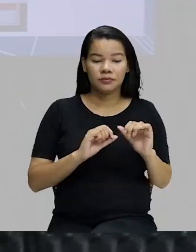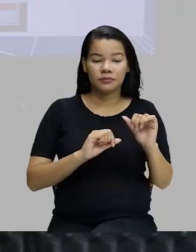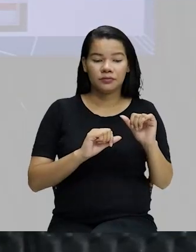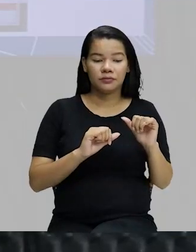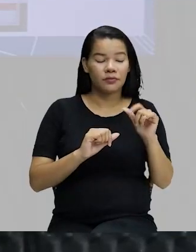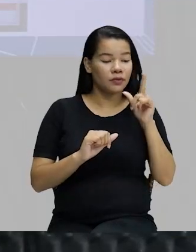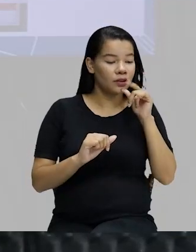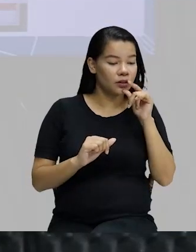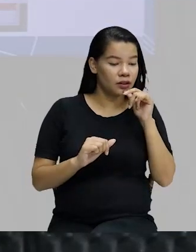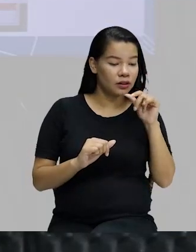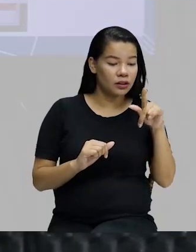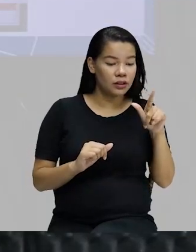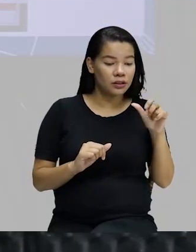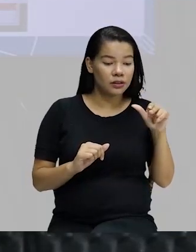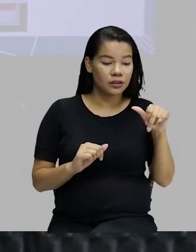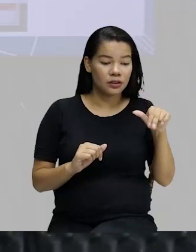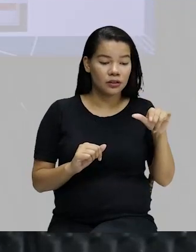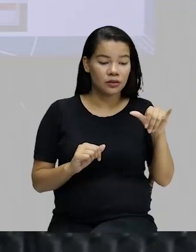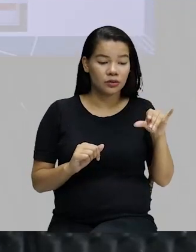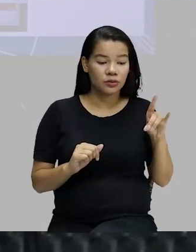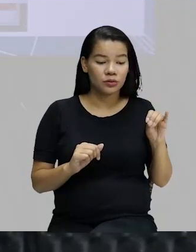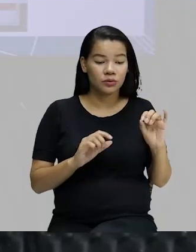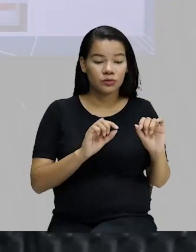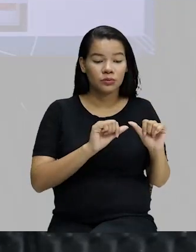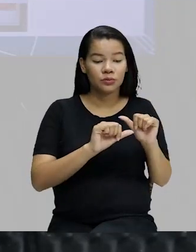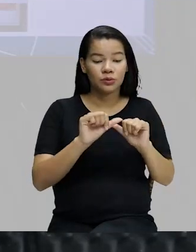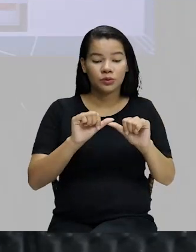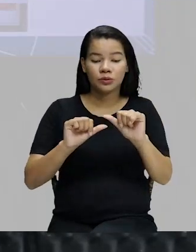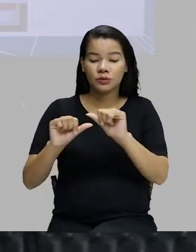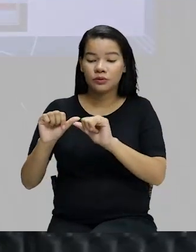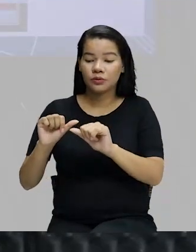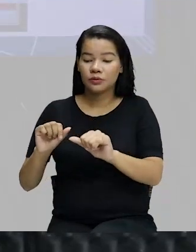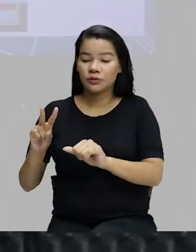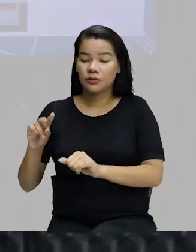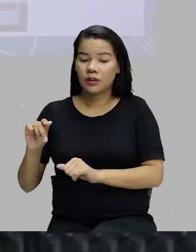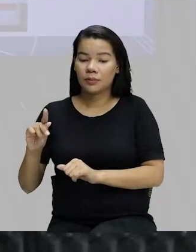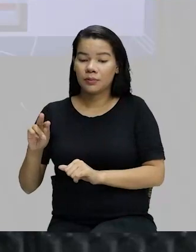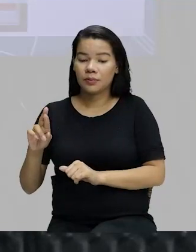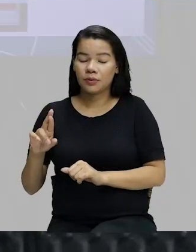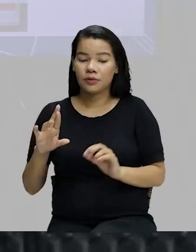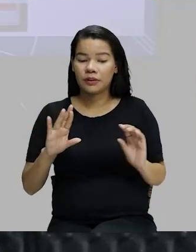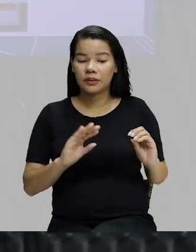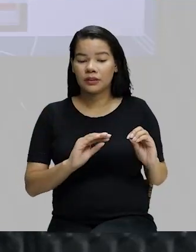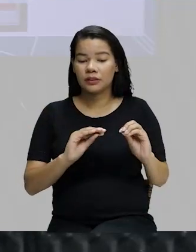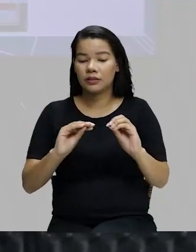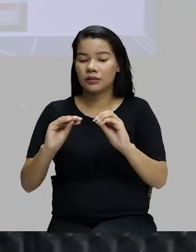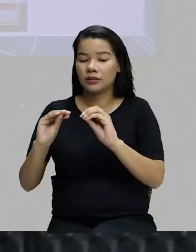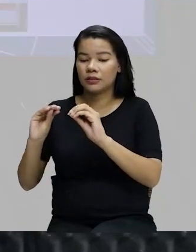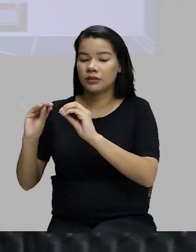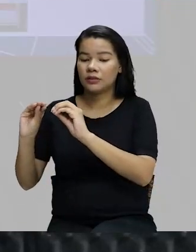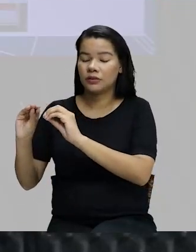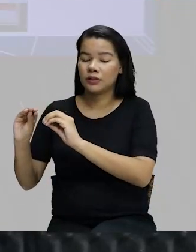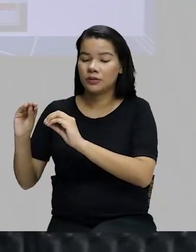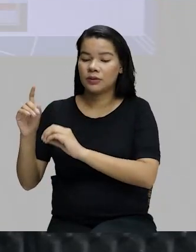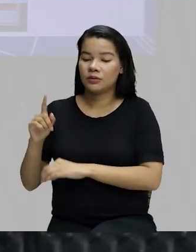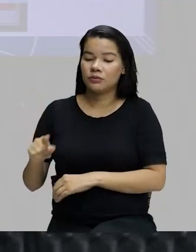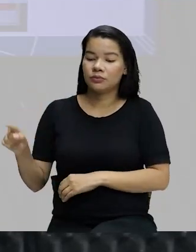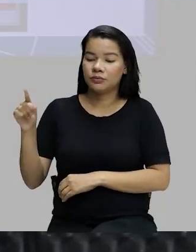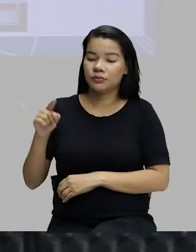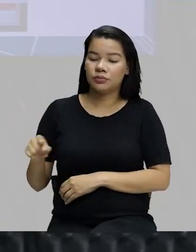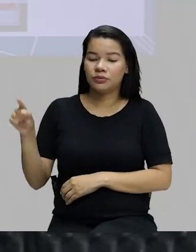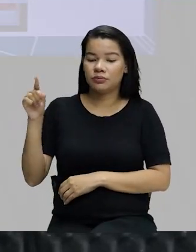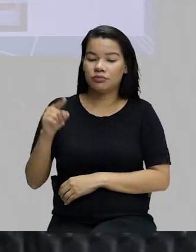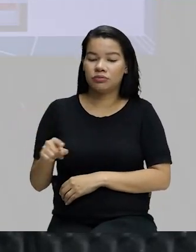de vapor, certo? Esse vapor ele vai ser conduzido, ele vai passar por uma turbina conectada